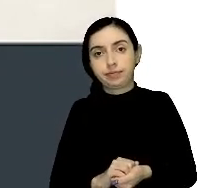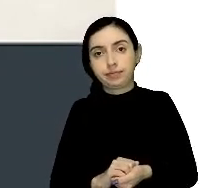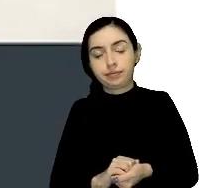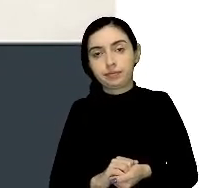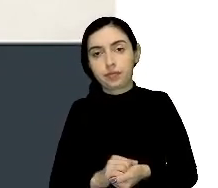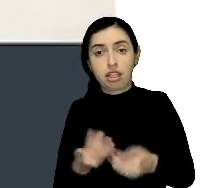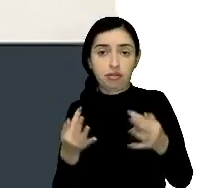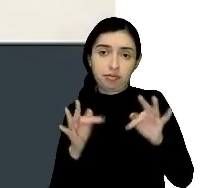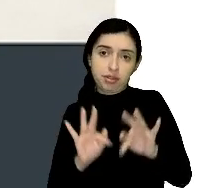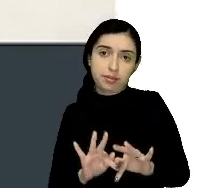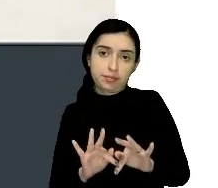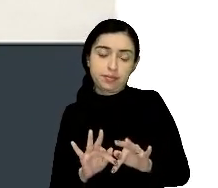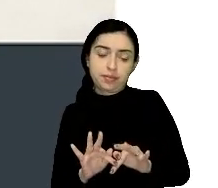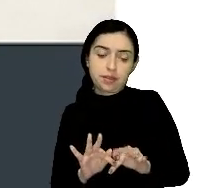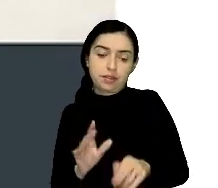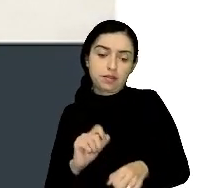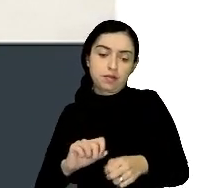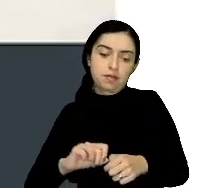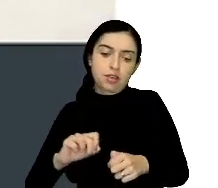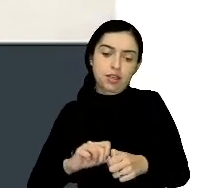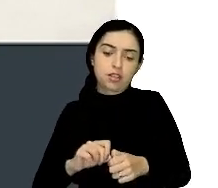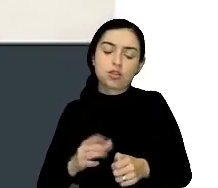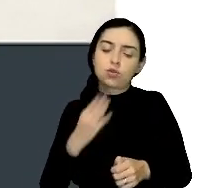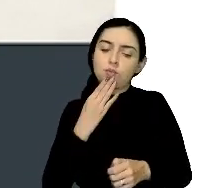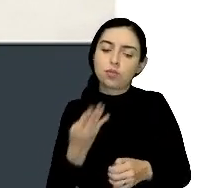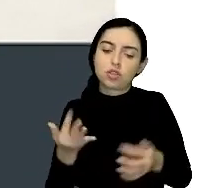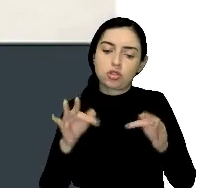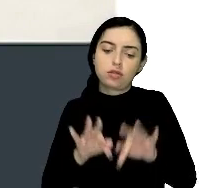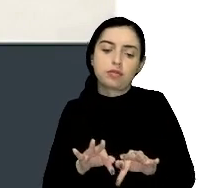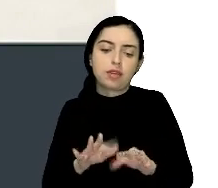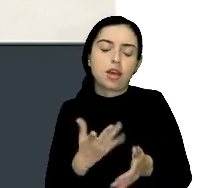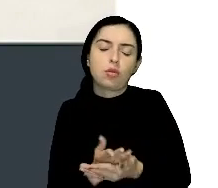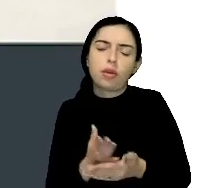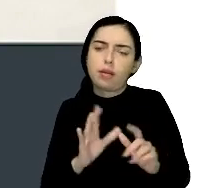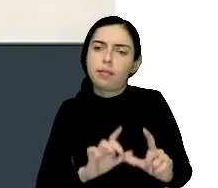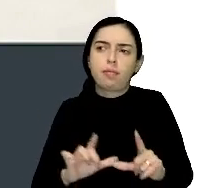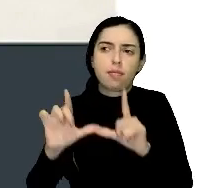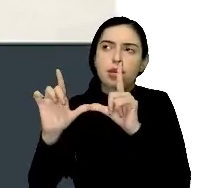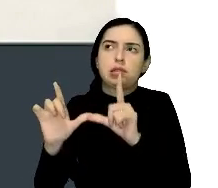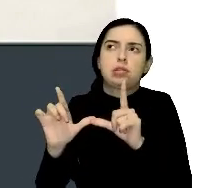Enfim, ele faz os seus pedidos lá ao final, eu não vou passar